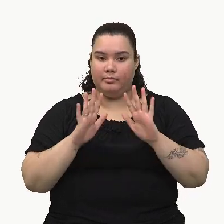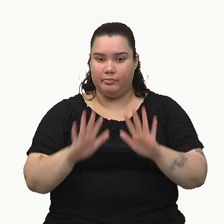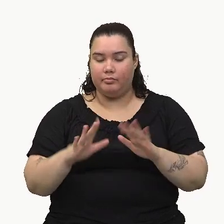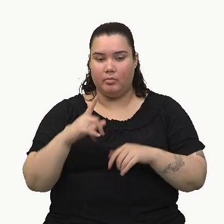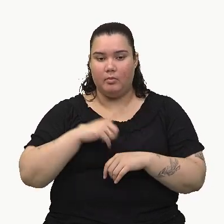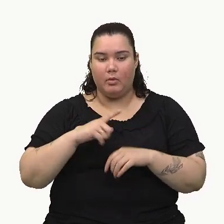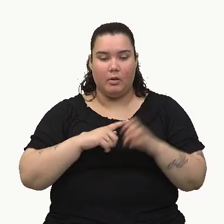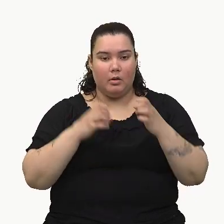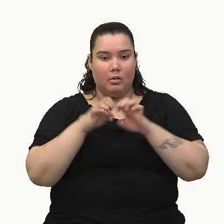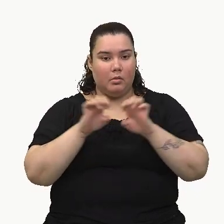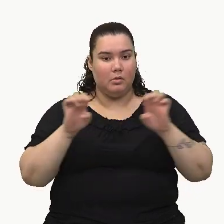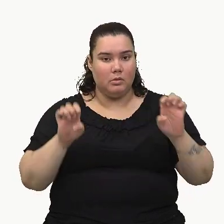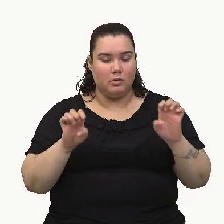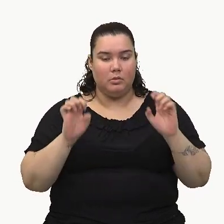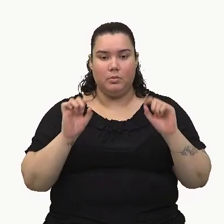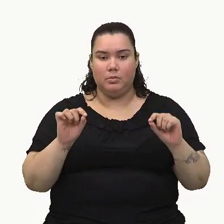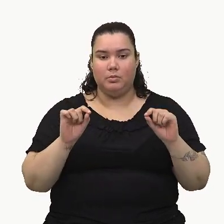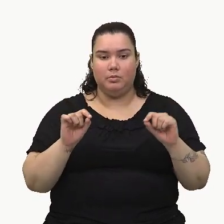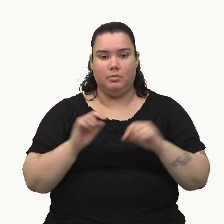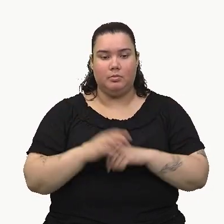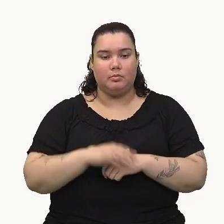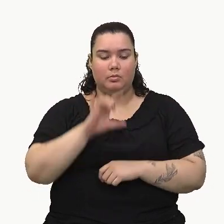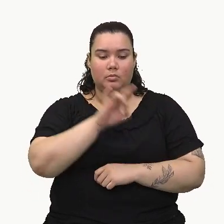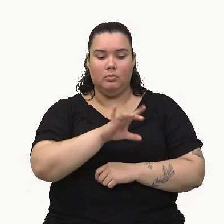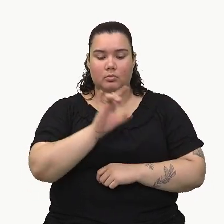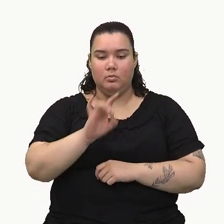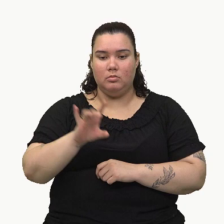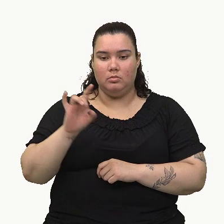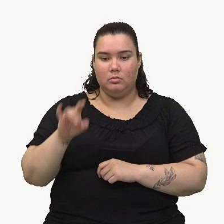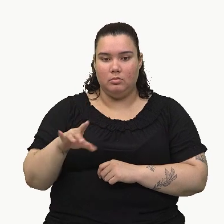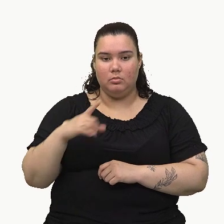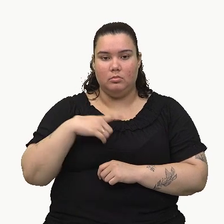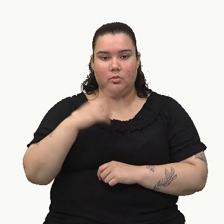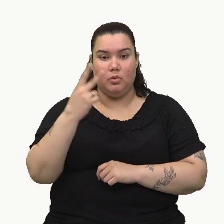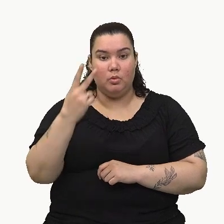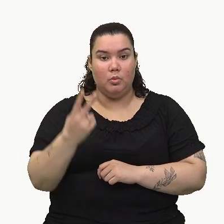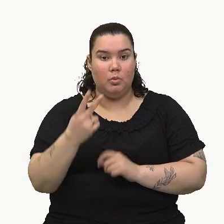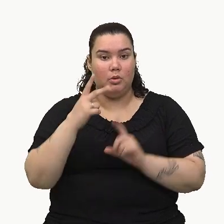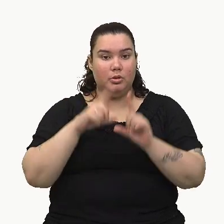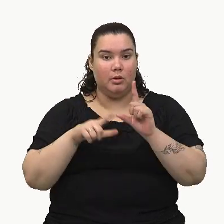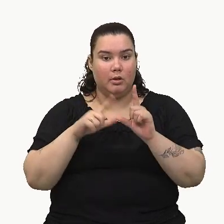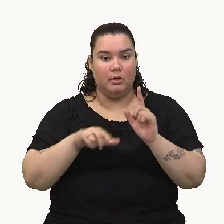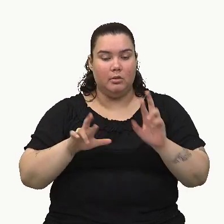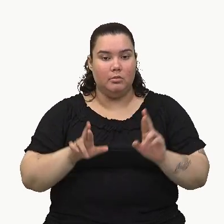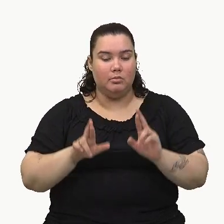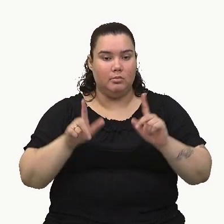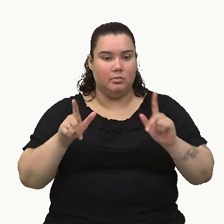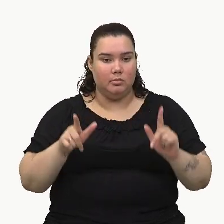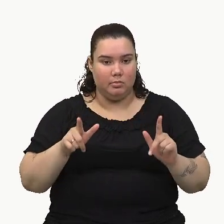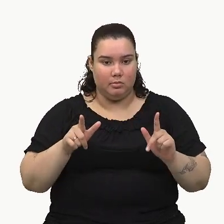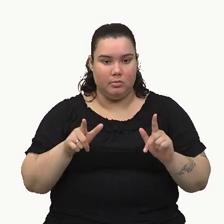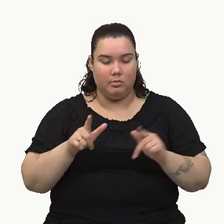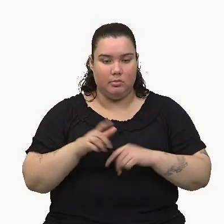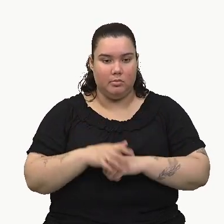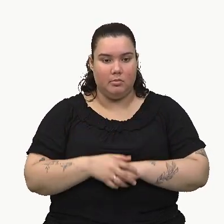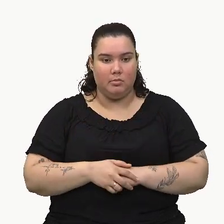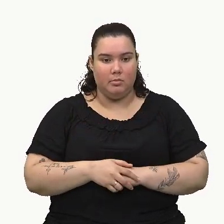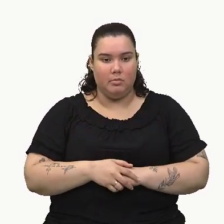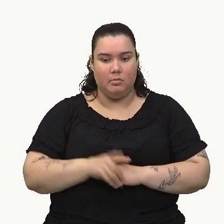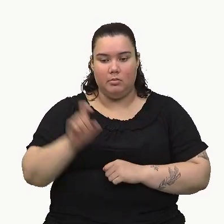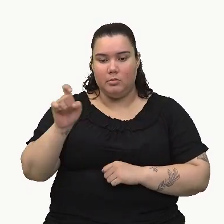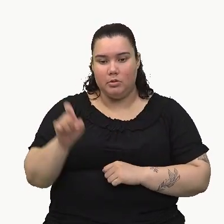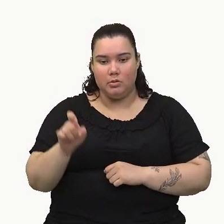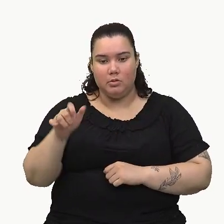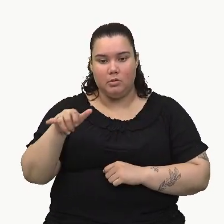nessa expressão, cada um dos elementos com duas letrinhas diferentes. Então, olha só, aqui eu tenho